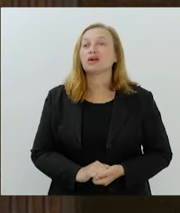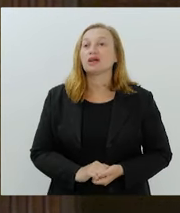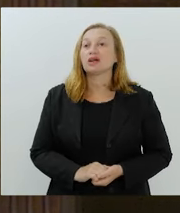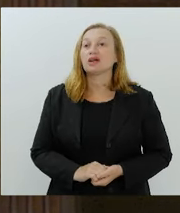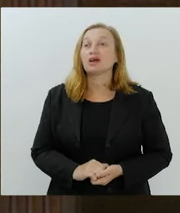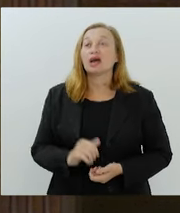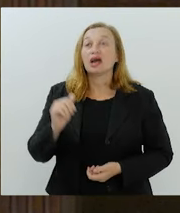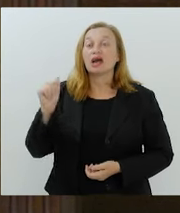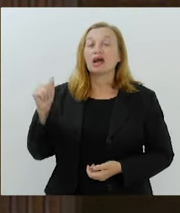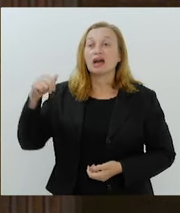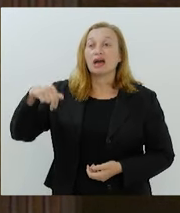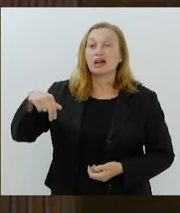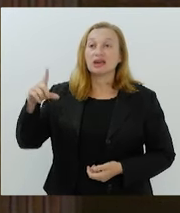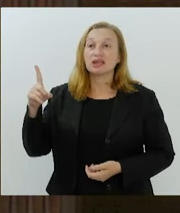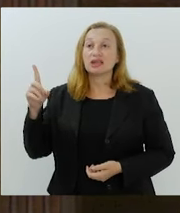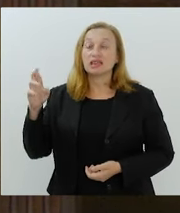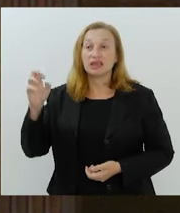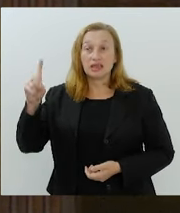André tem uma mensagem